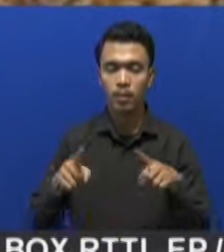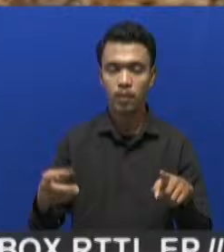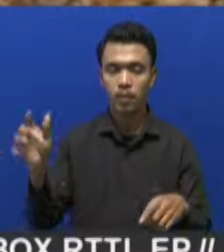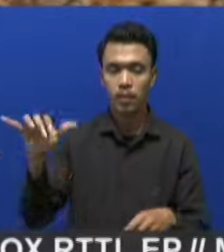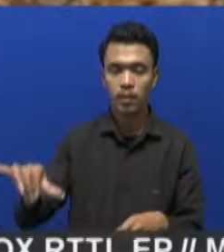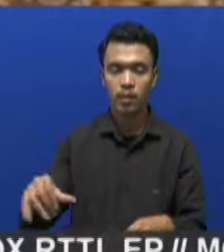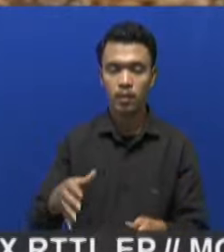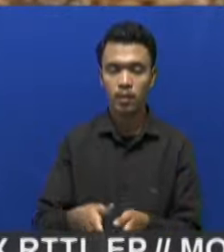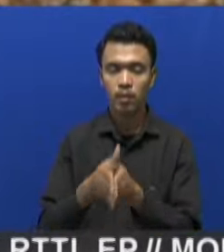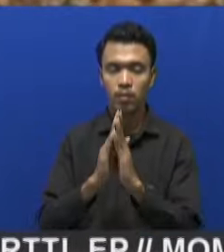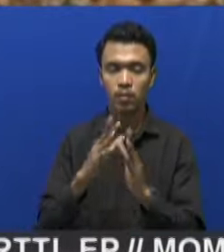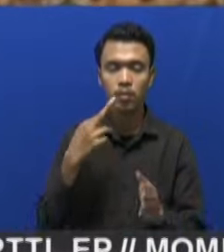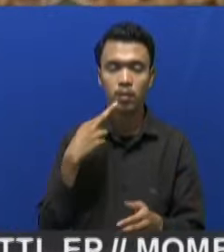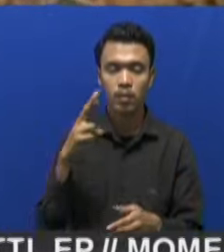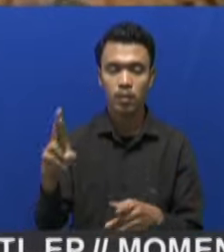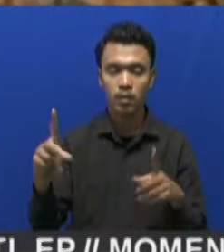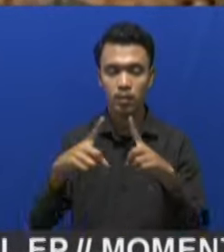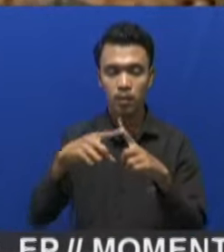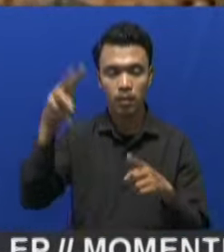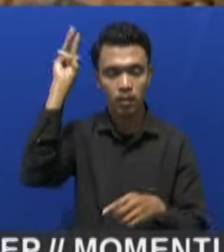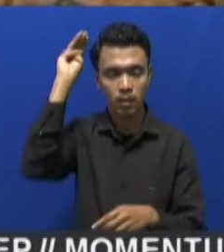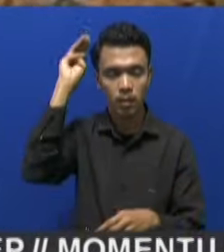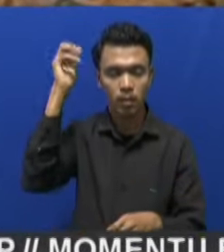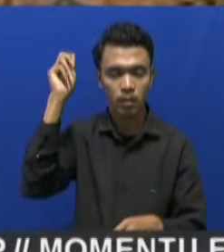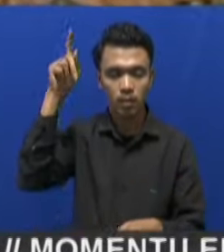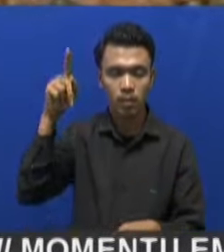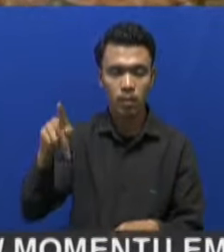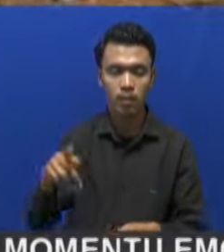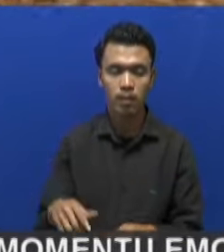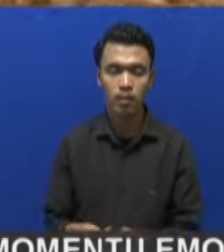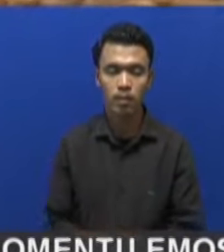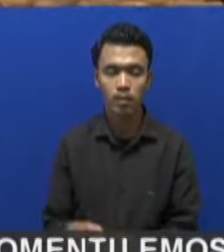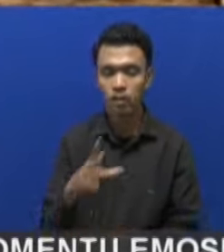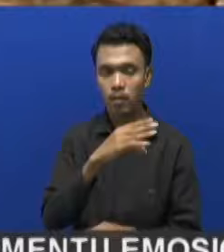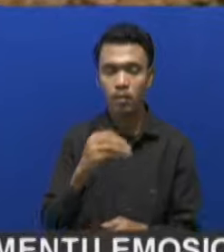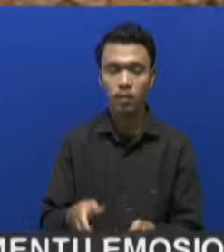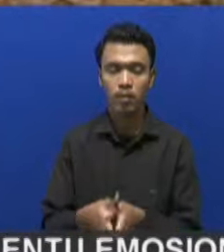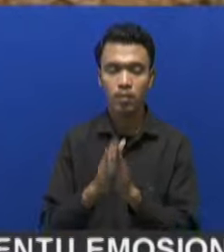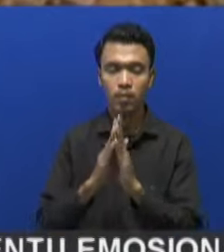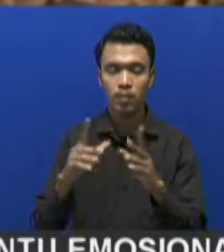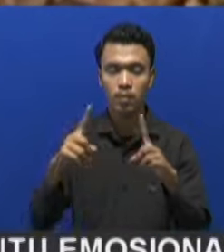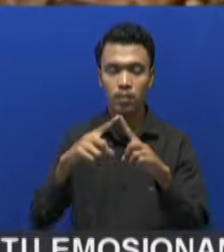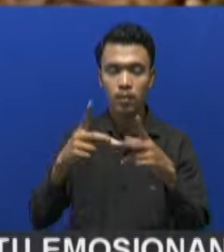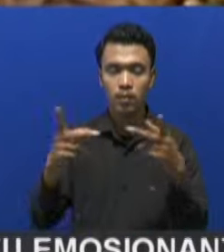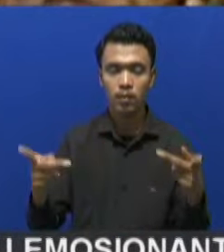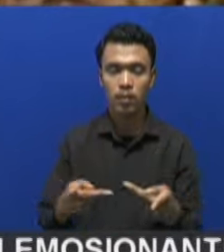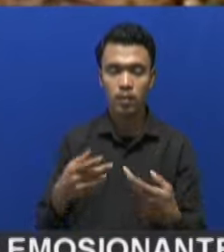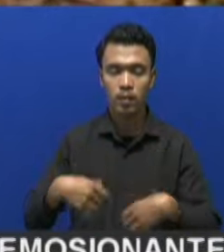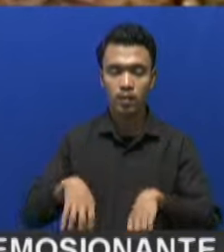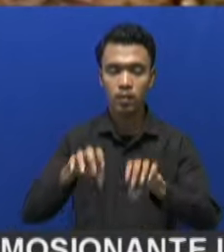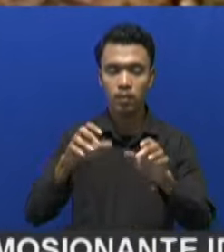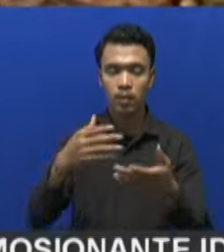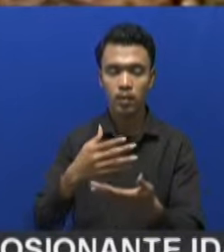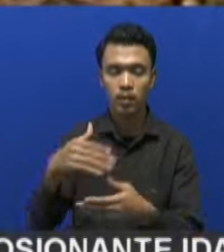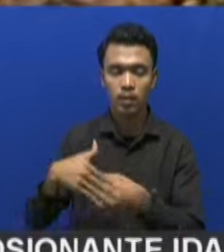siramos husu recomendação ba Ministério Agricultura Pescas e Floresta, sira suzere ba fatin to fanika, siramos husu